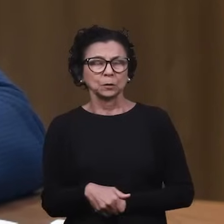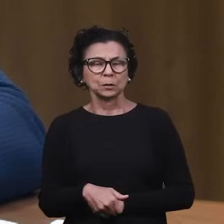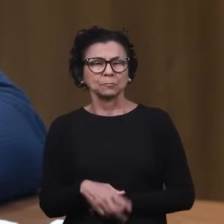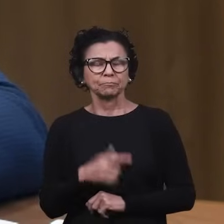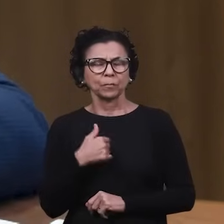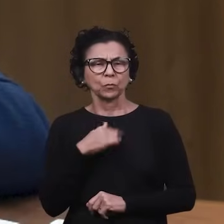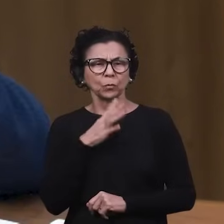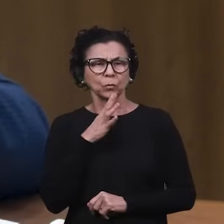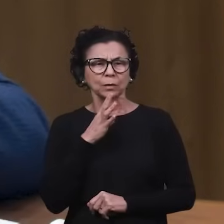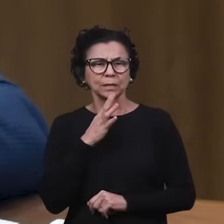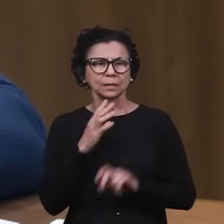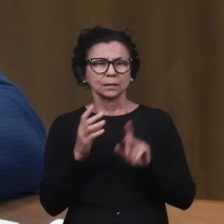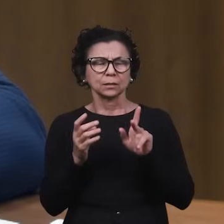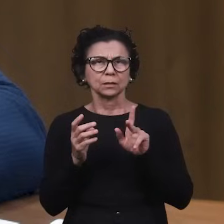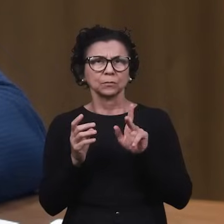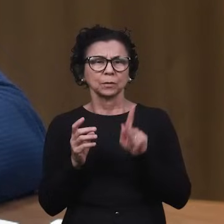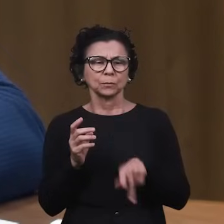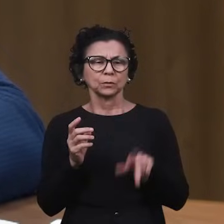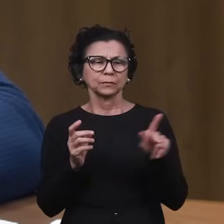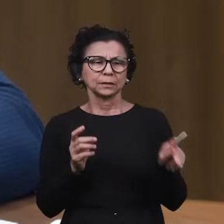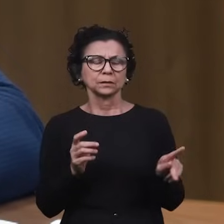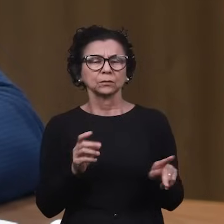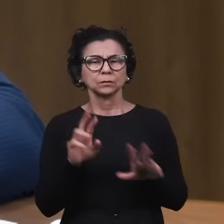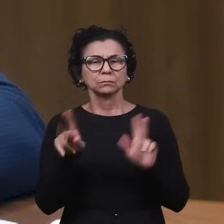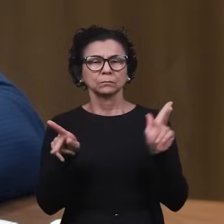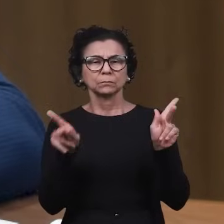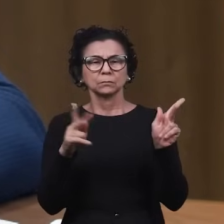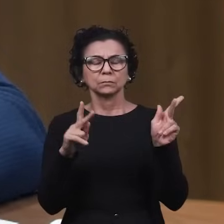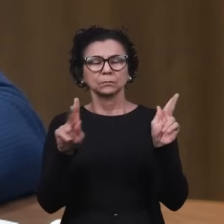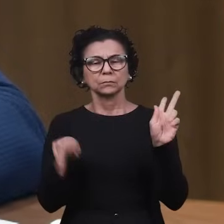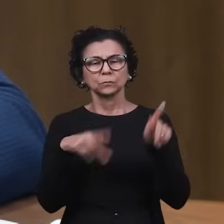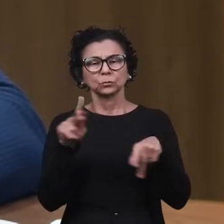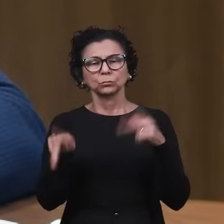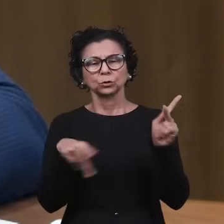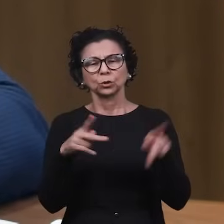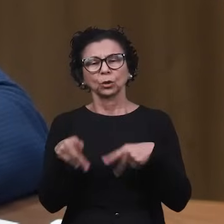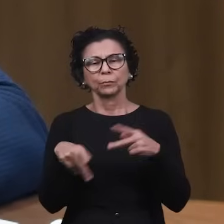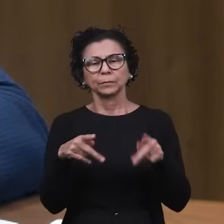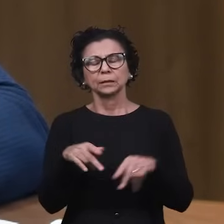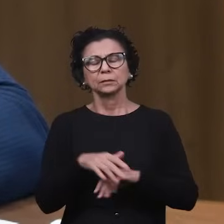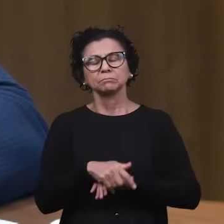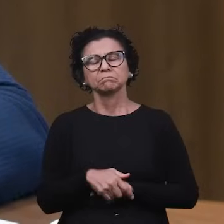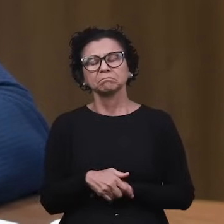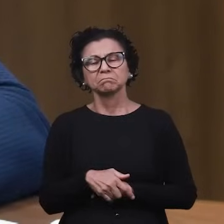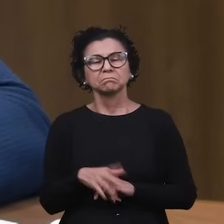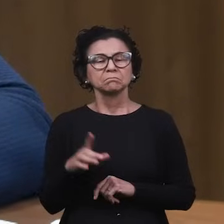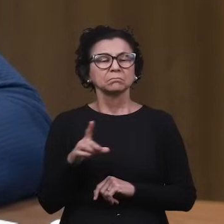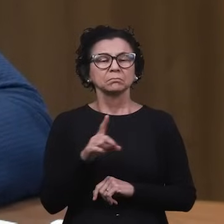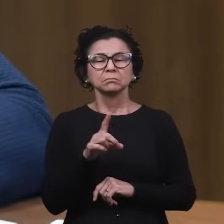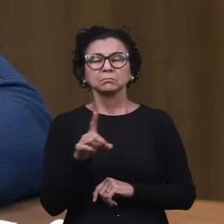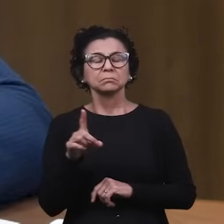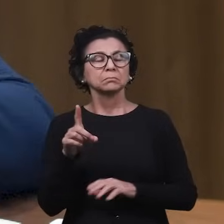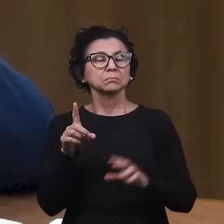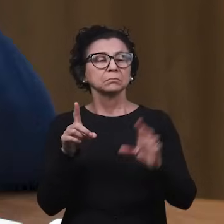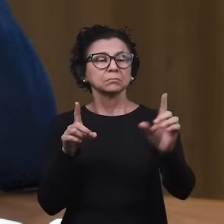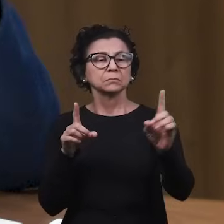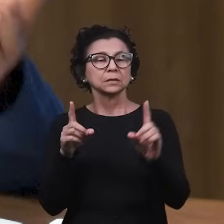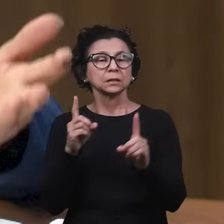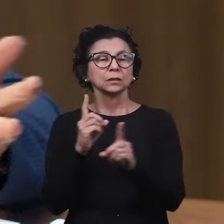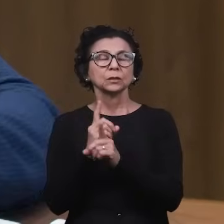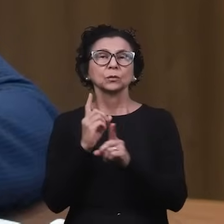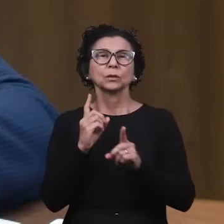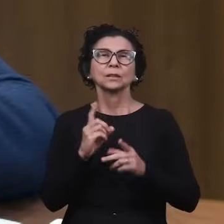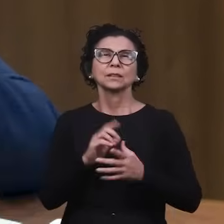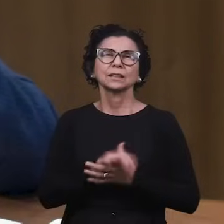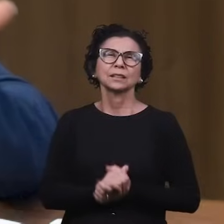encontrei. Eu estava em um determinado shopping aqui em Vila Velha e eu encontrei uma professora que já tinha dado